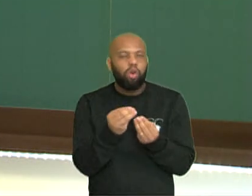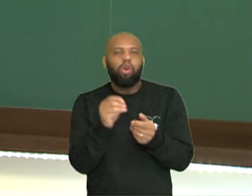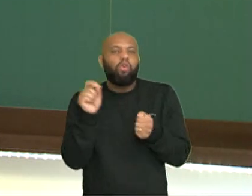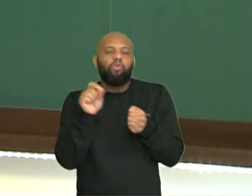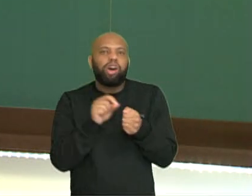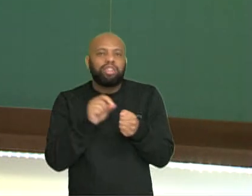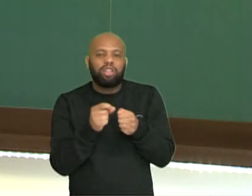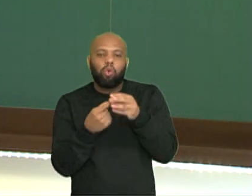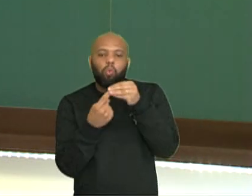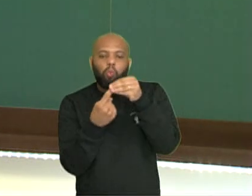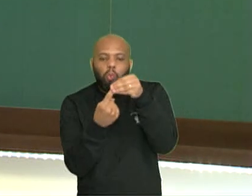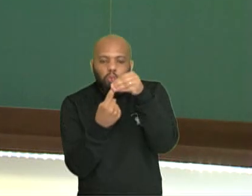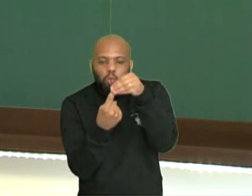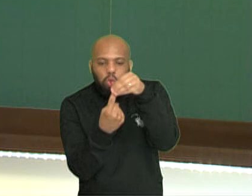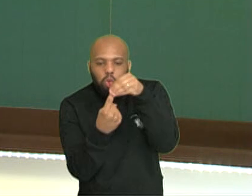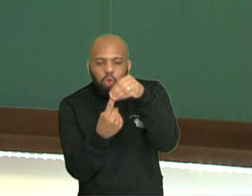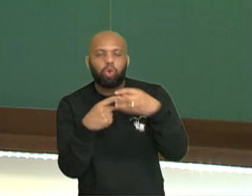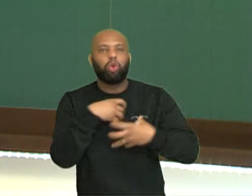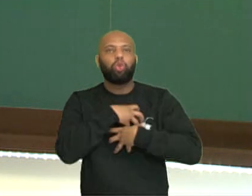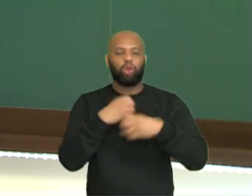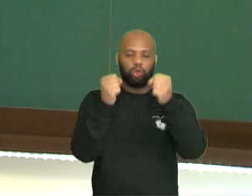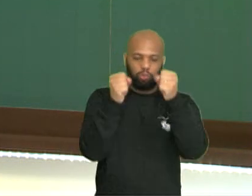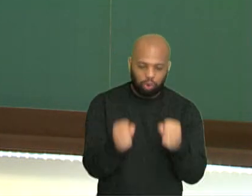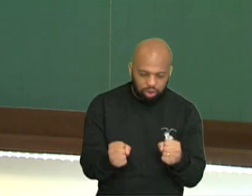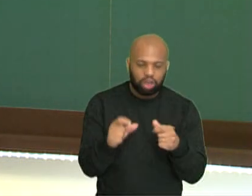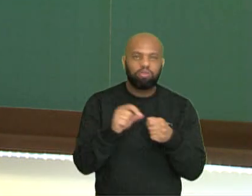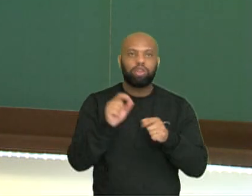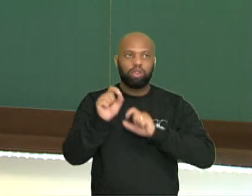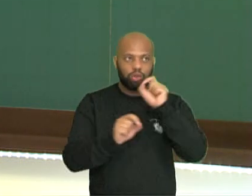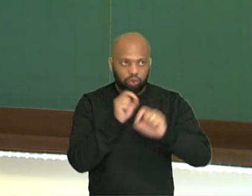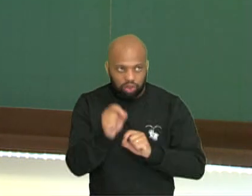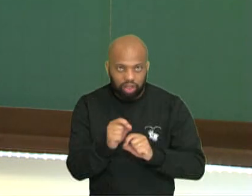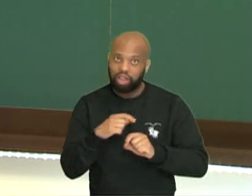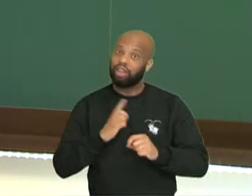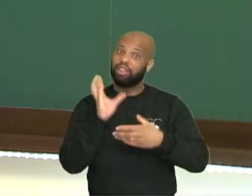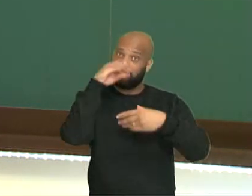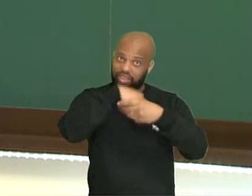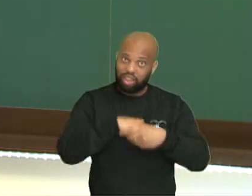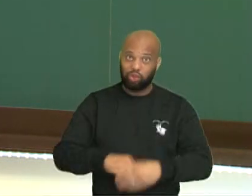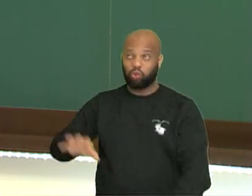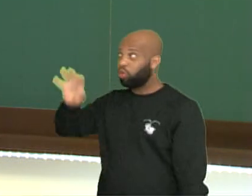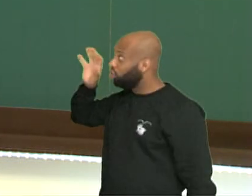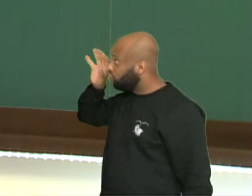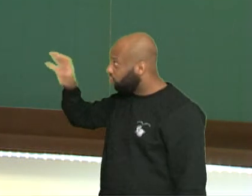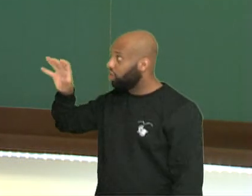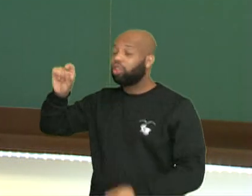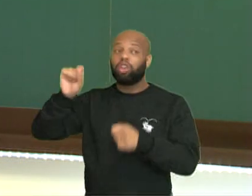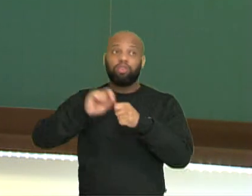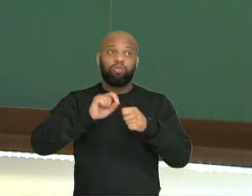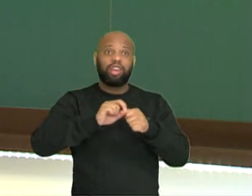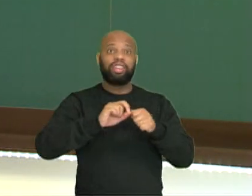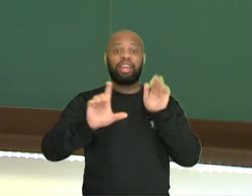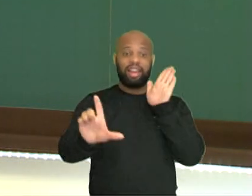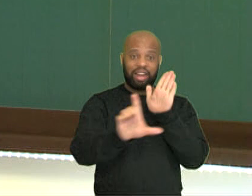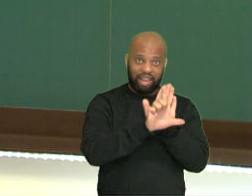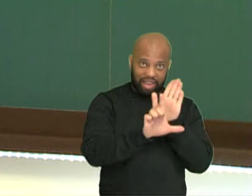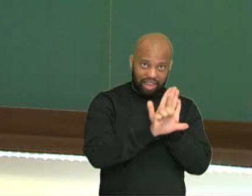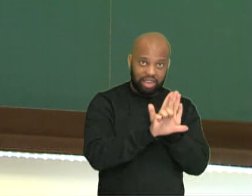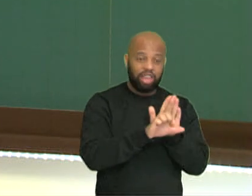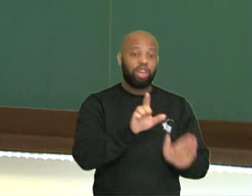uma única vertente de poder. Então, o que a gente fez, dentro dessa situação, deu uma certa legislação